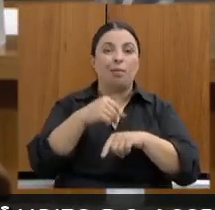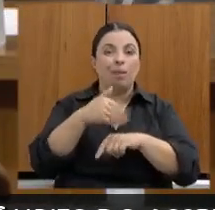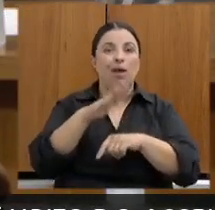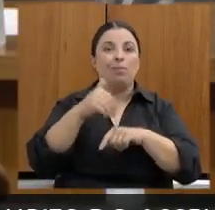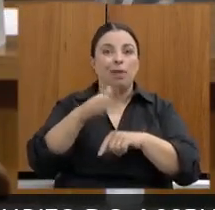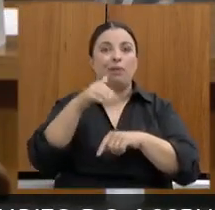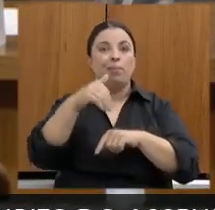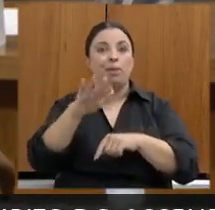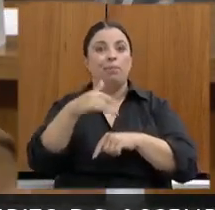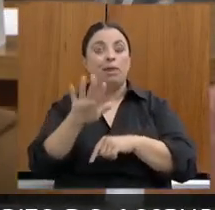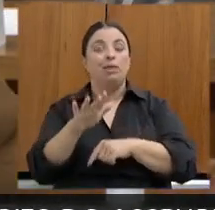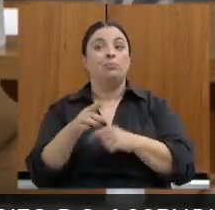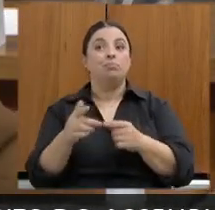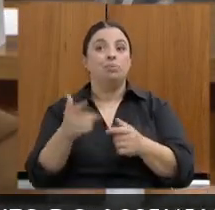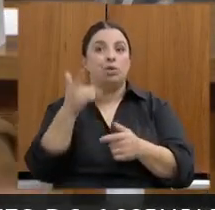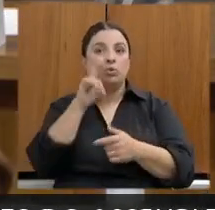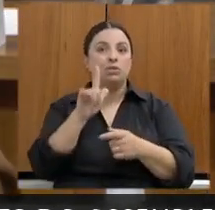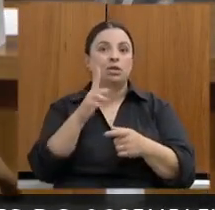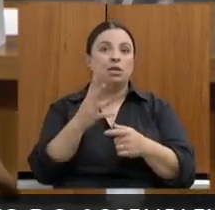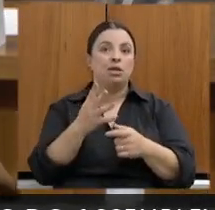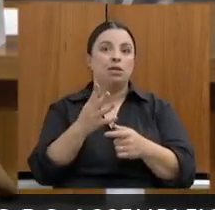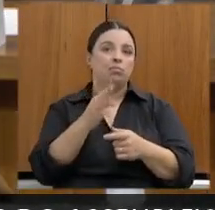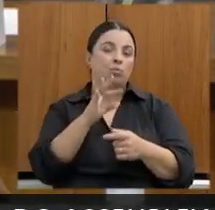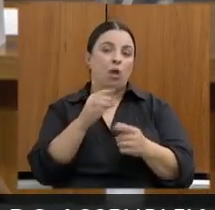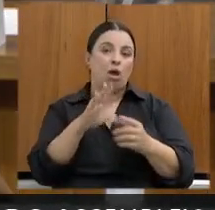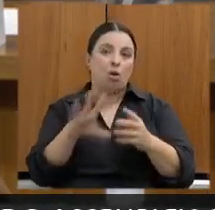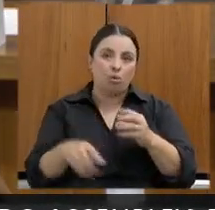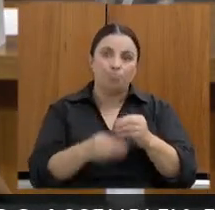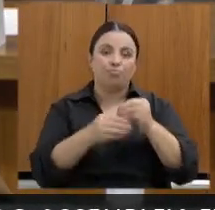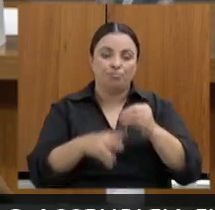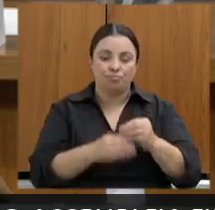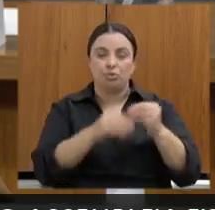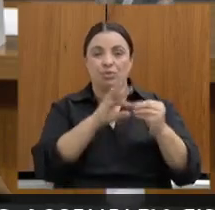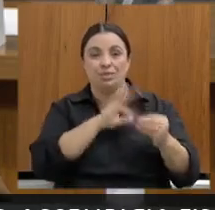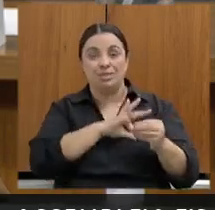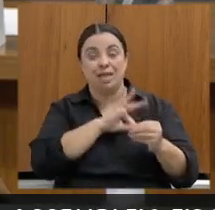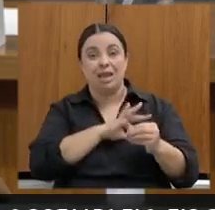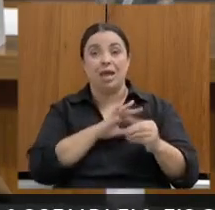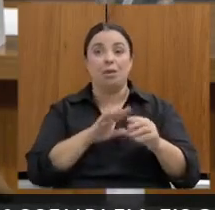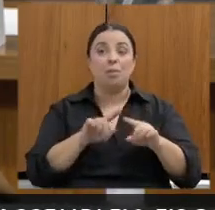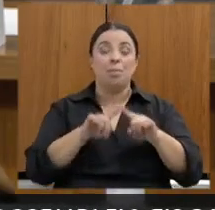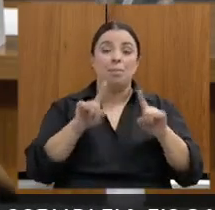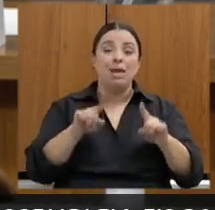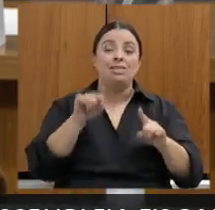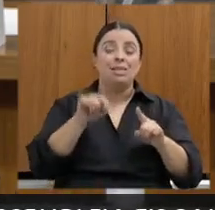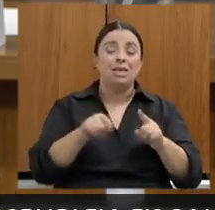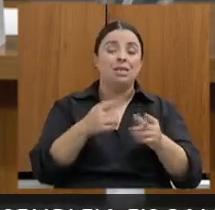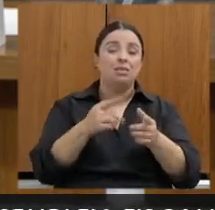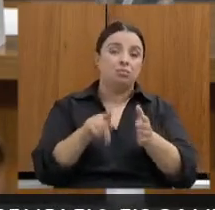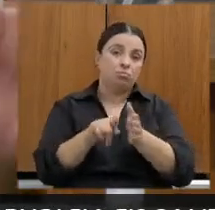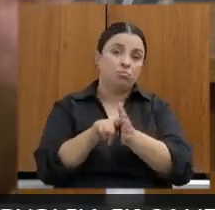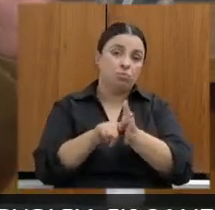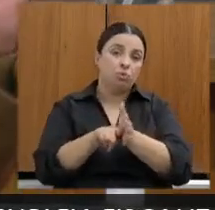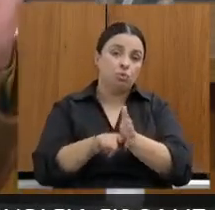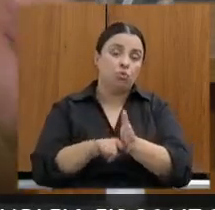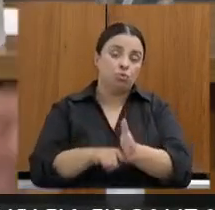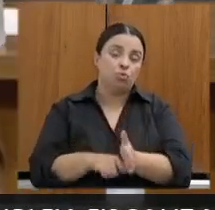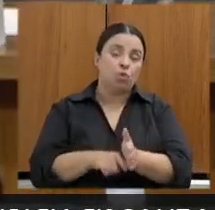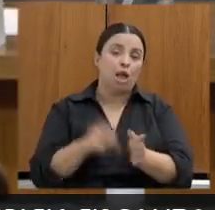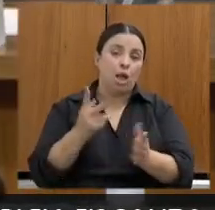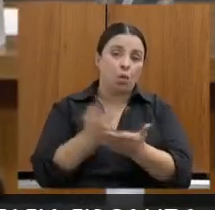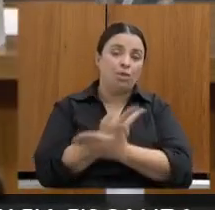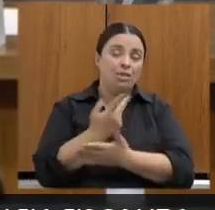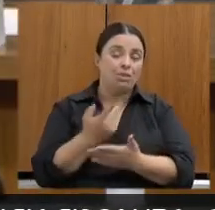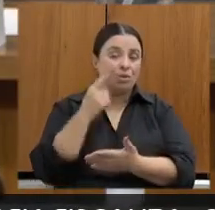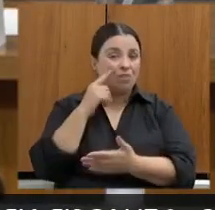da outra então esse estudo que não é a sua pergunta viu o deputado não é essa sua pergunta mas esse estudo foi feito com relação a hora extra é